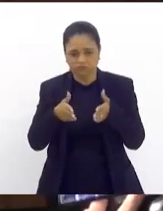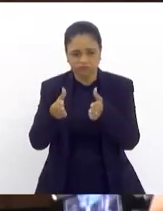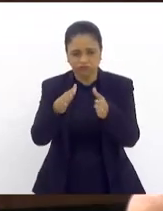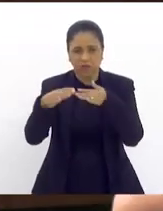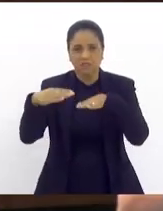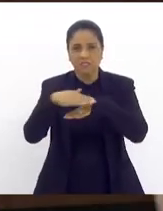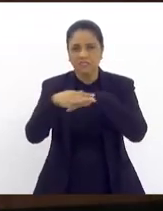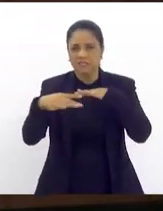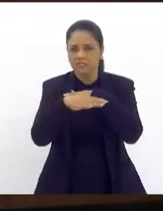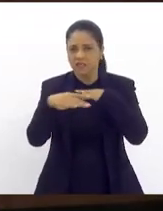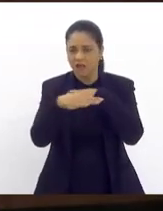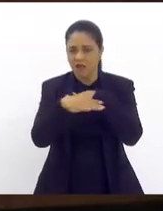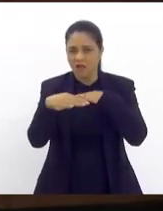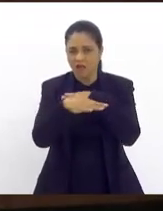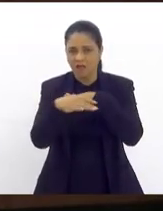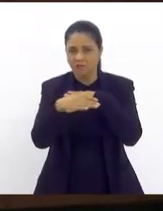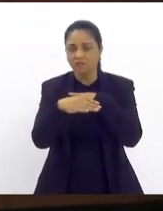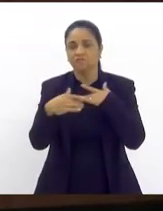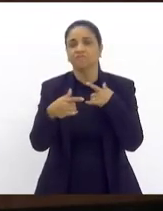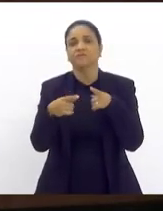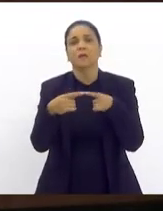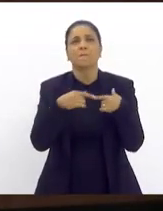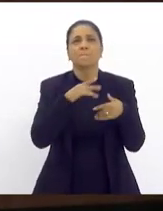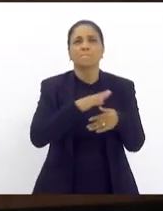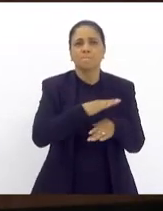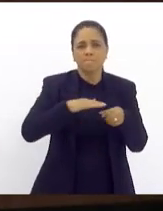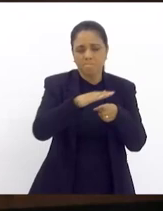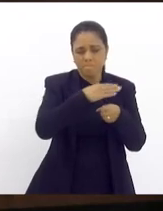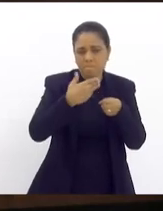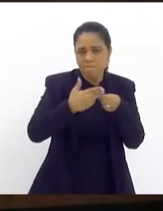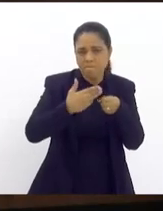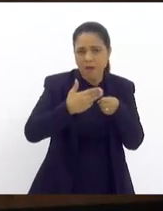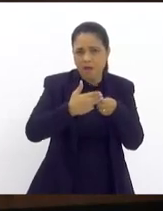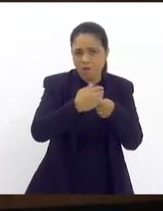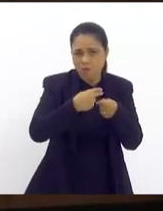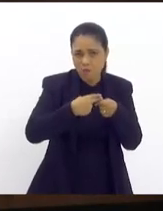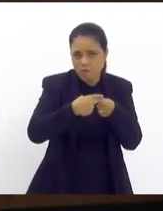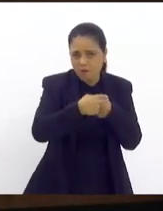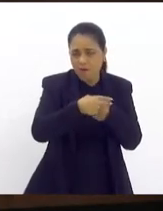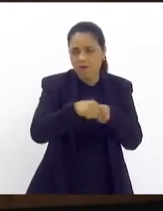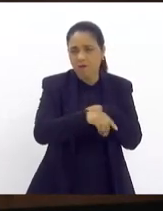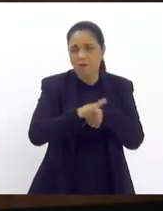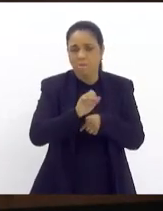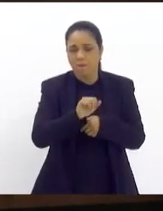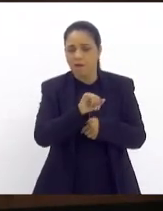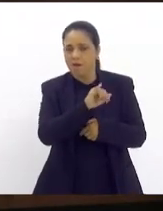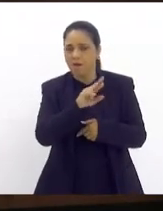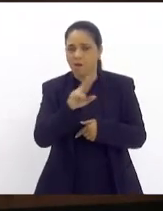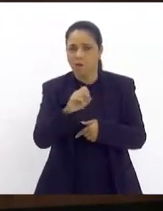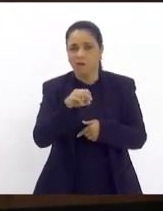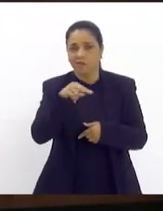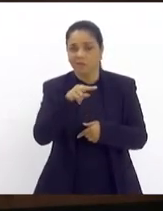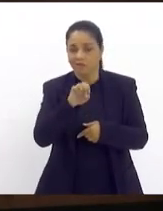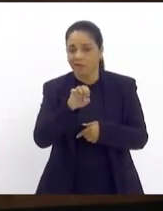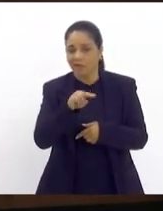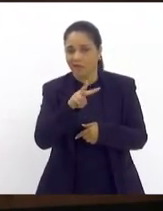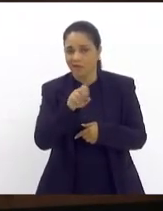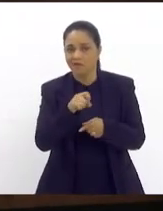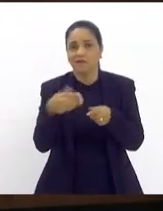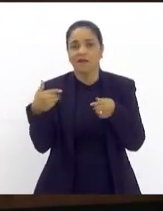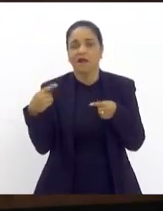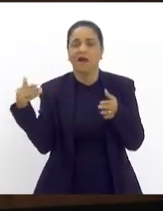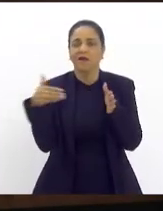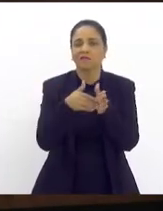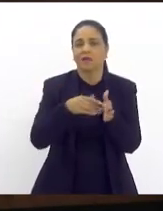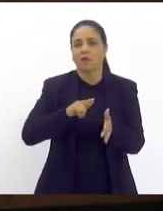o seu eixo principal desde o bairro de Neves até o bairro de Guaxindiba São 6 km de ciclovia Então vem em boa hora